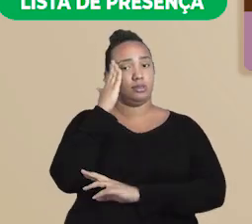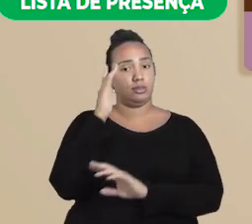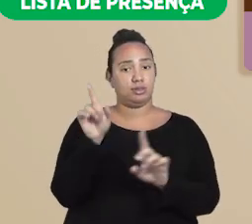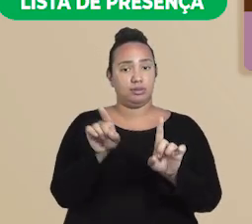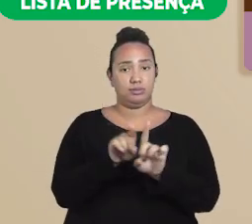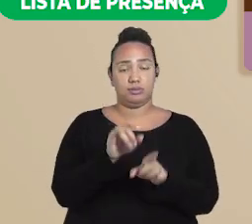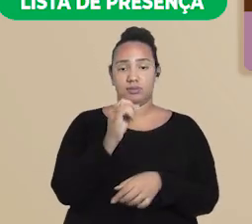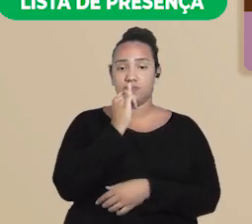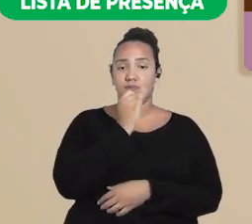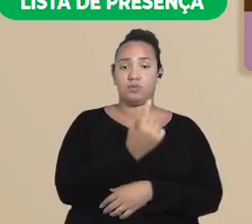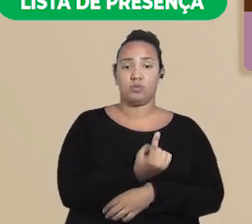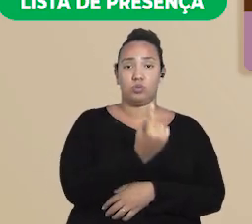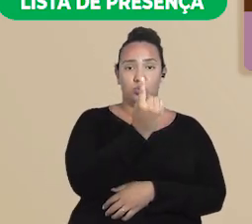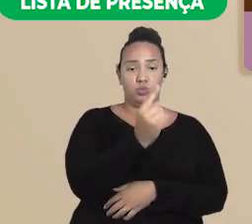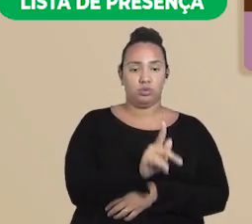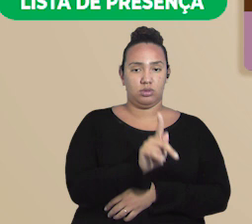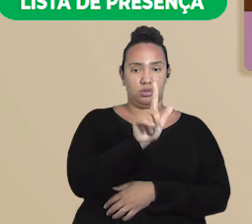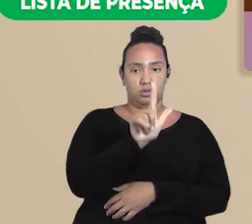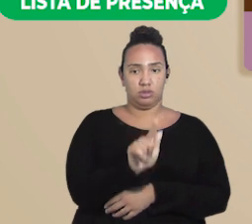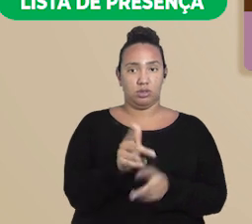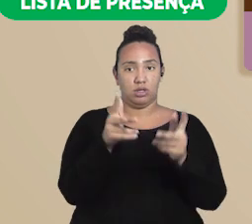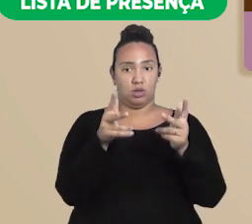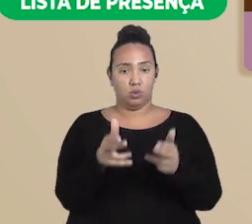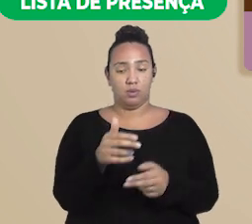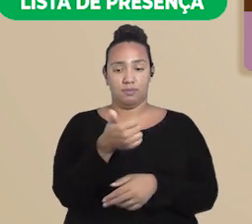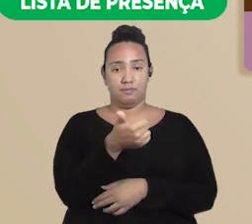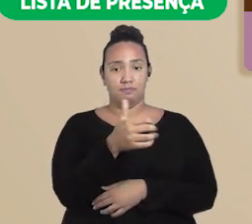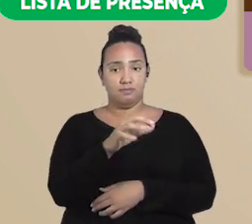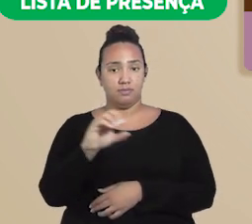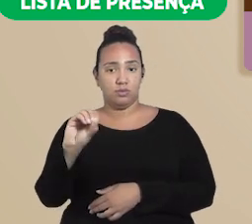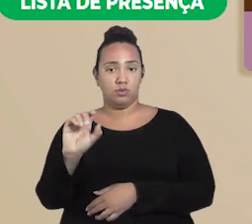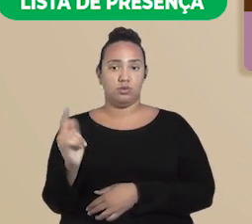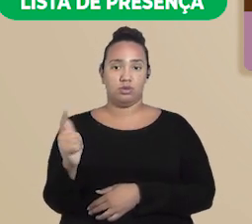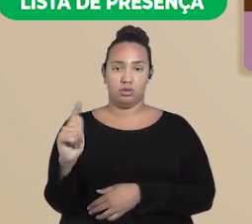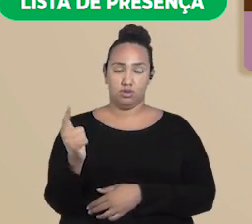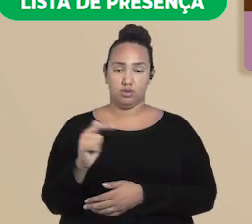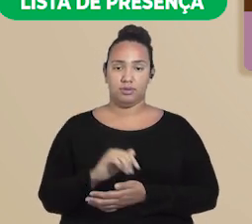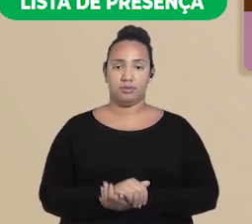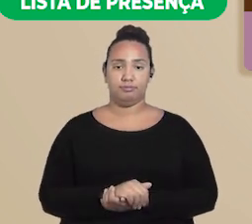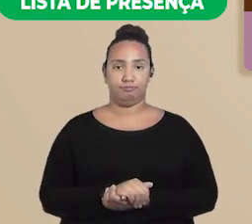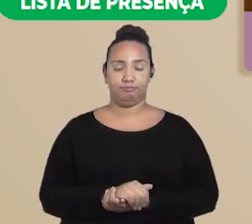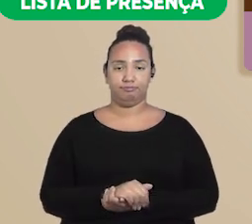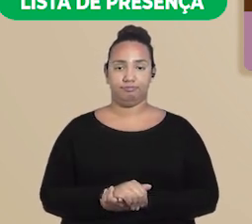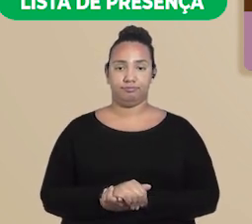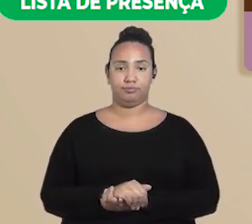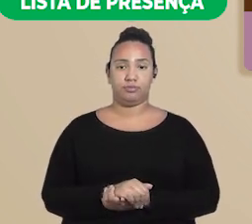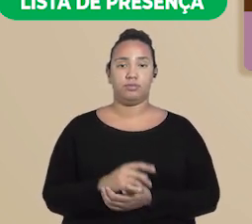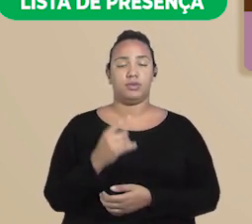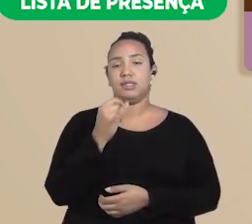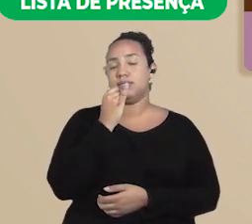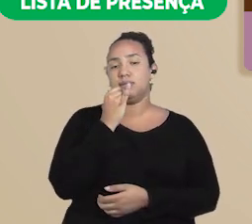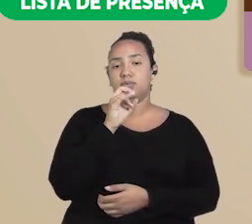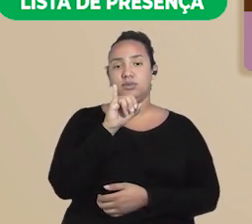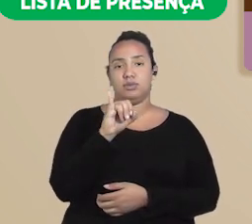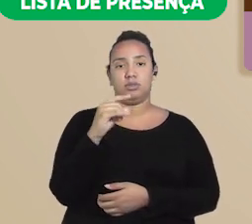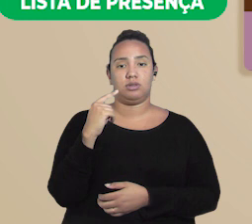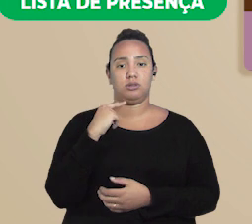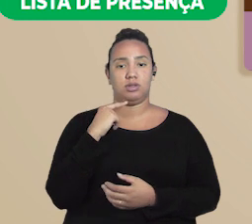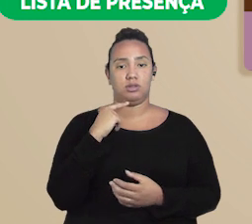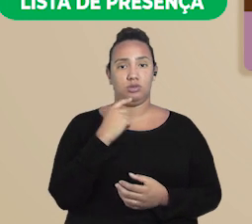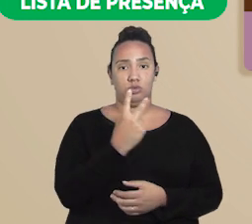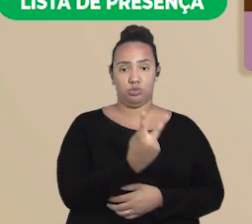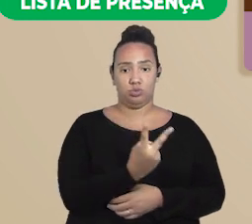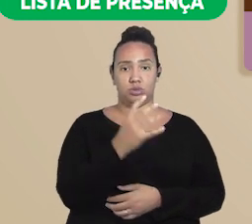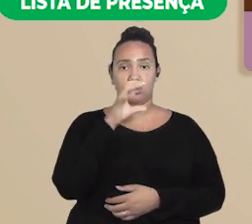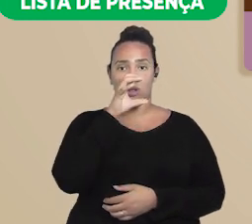saber que 1 quilograma é igual a 1000 gramas. Agora imagine que você possua 2 sacos de laranja,